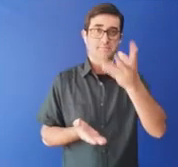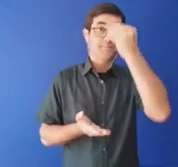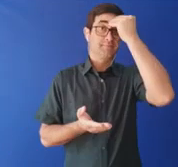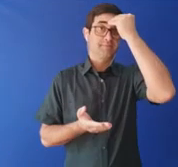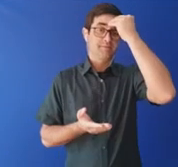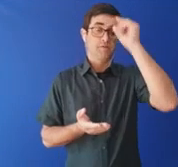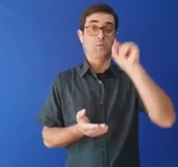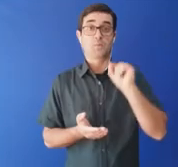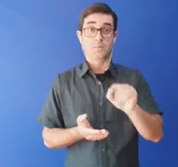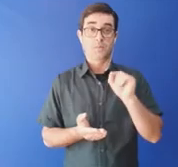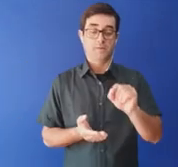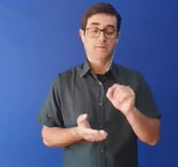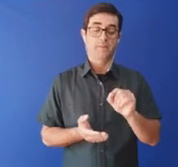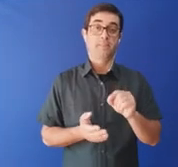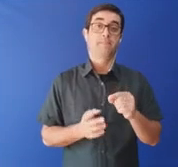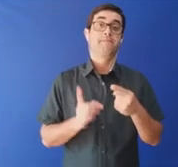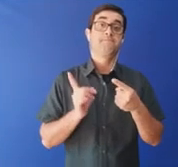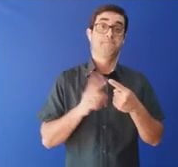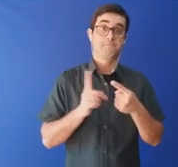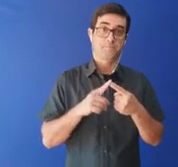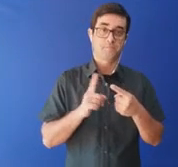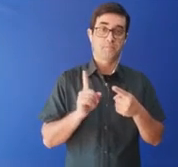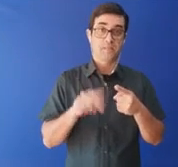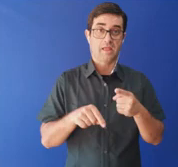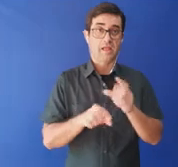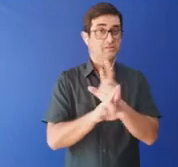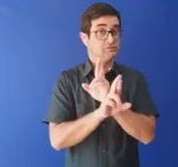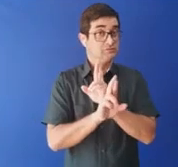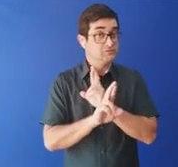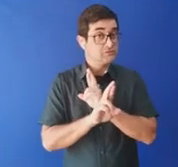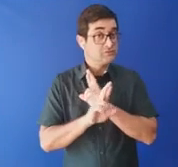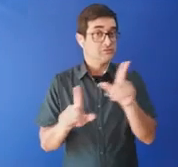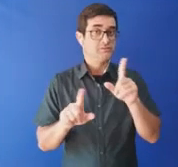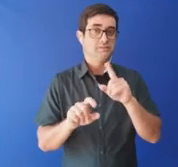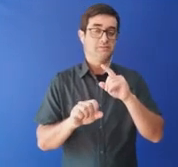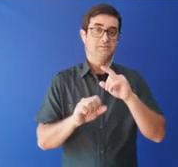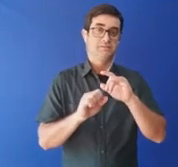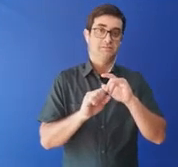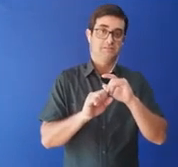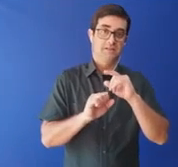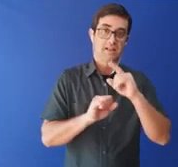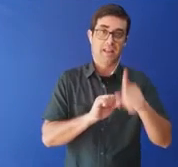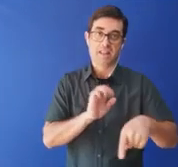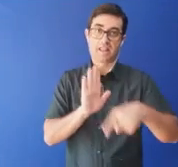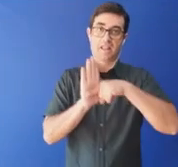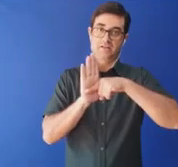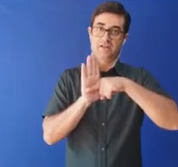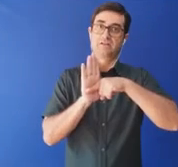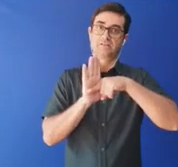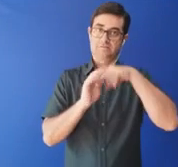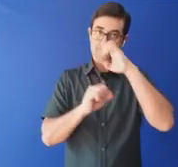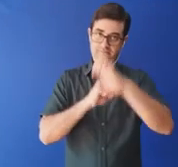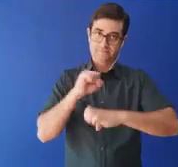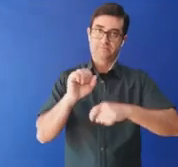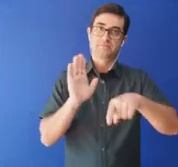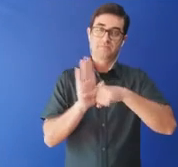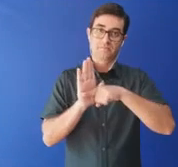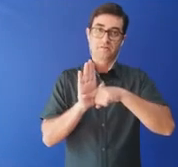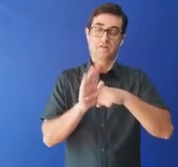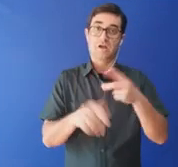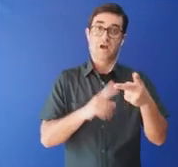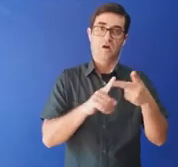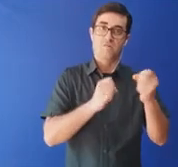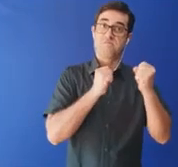vocês fiquem em mente é a questão da diferença de eletronegatividade de uma ligação, a força